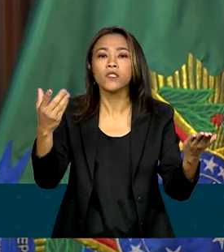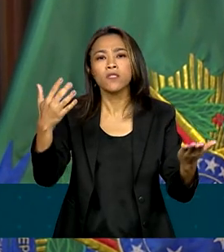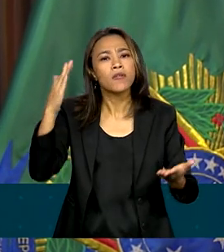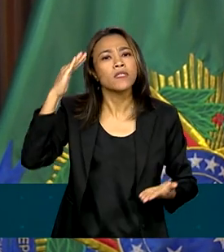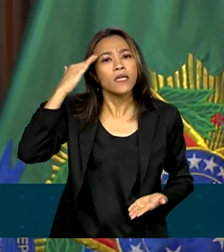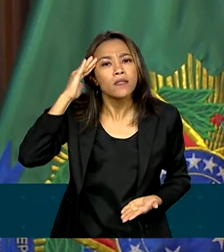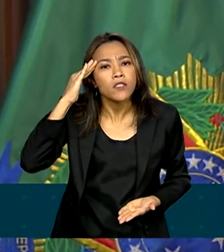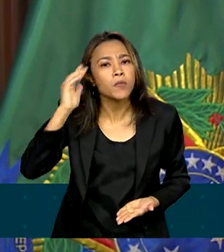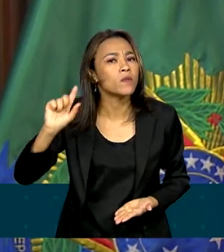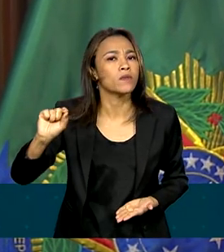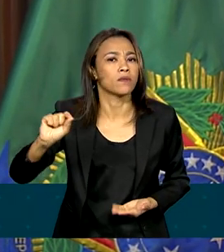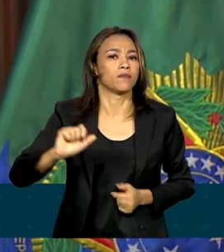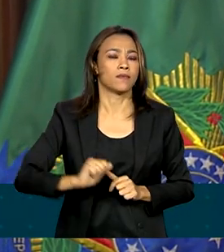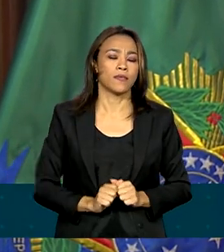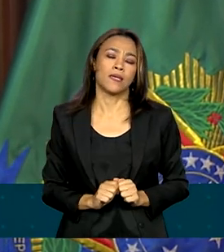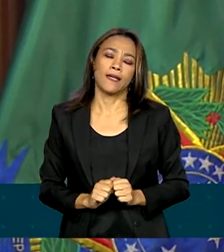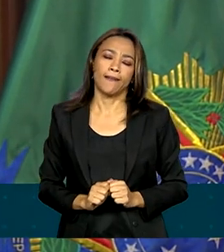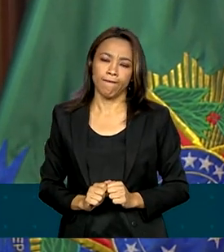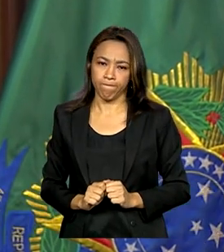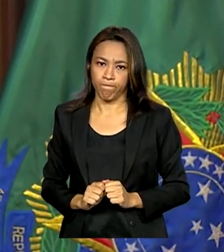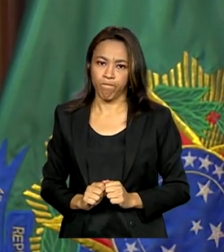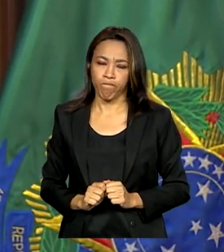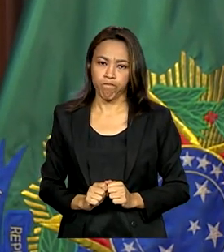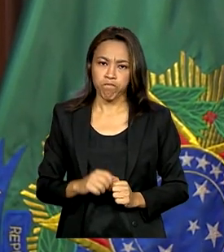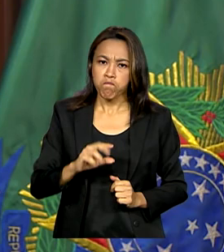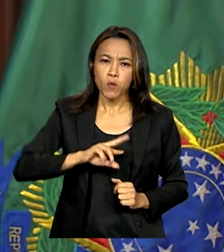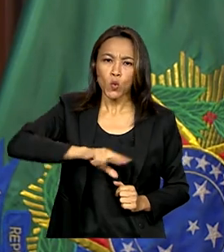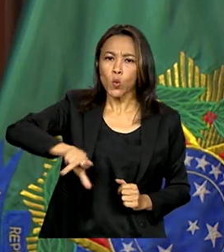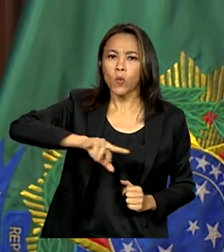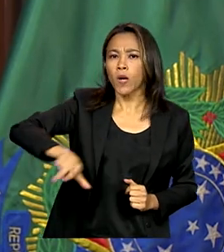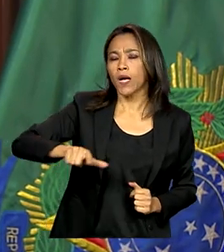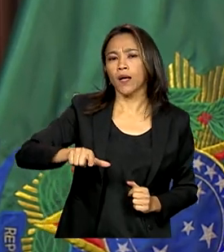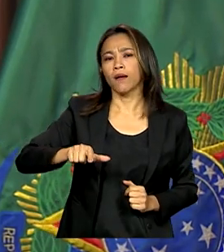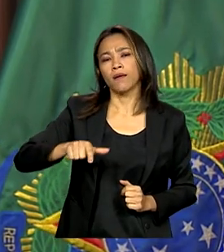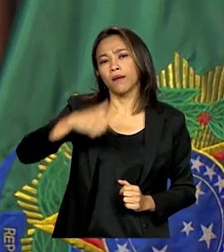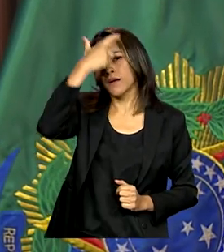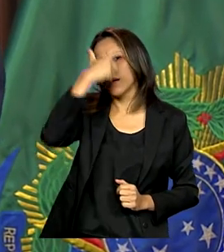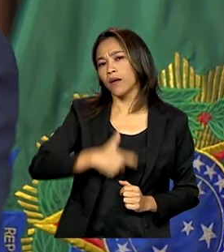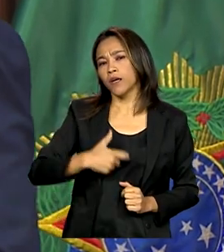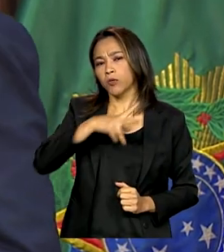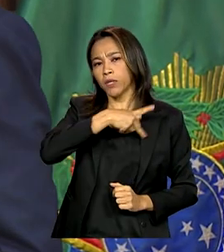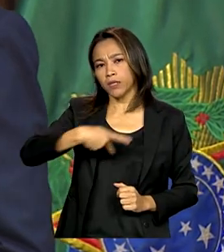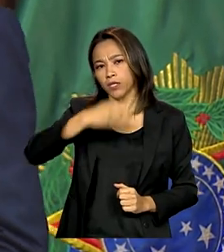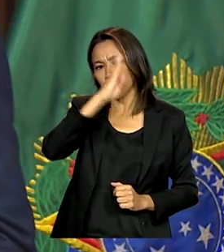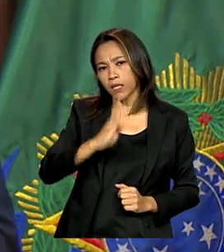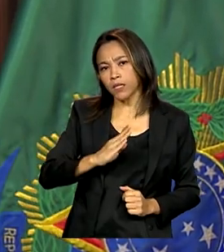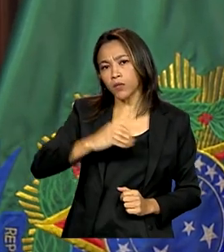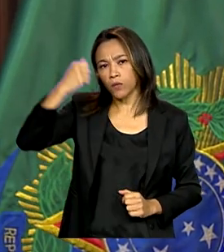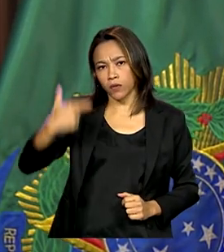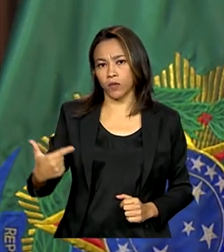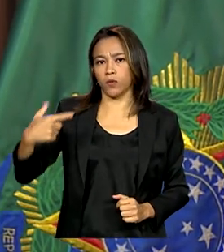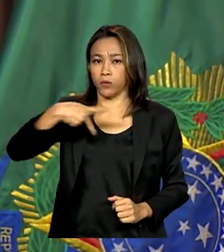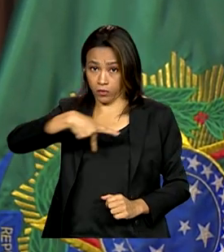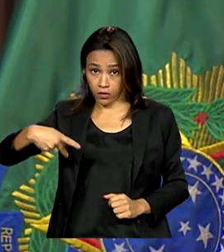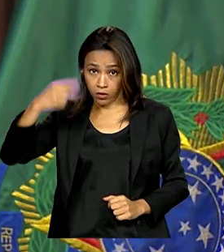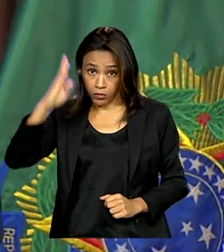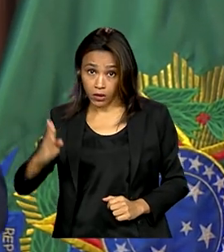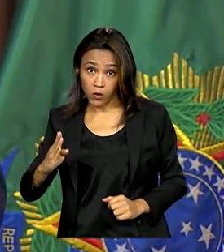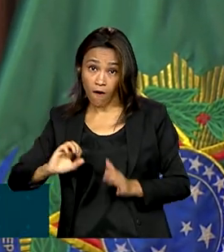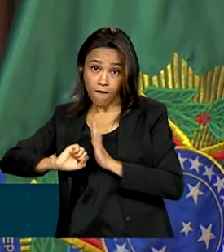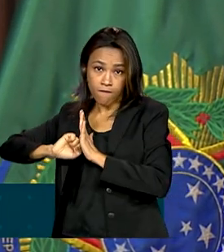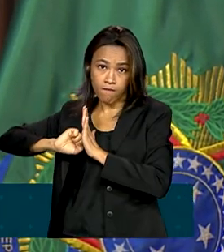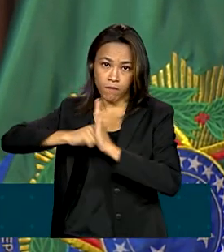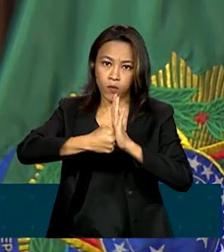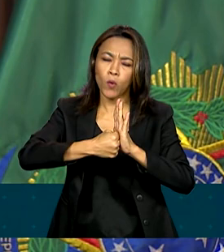seguinte: não há, da parte do presidente da República, do vice-presidente da República, nenhum veto